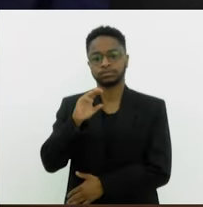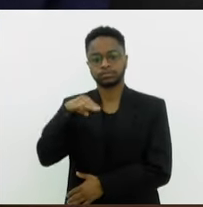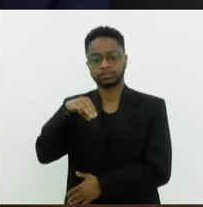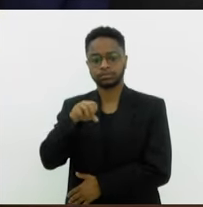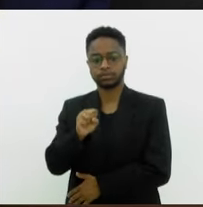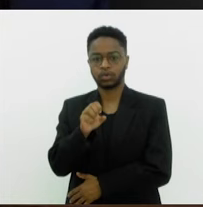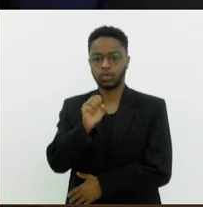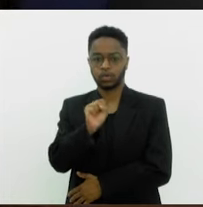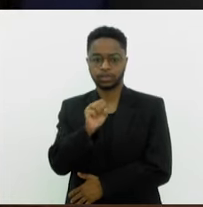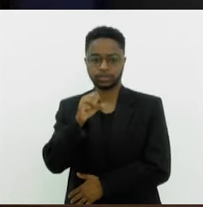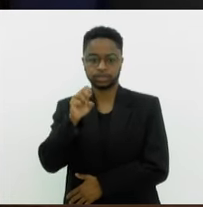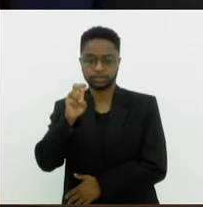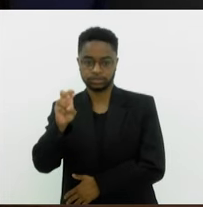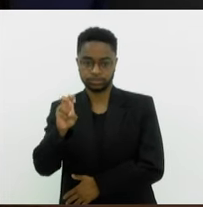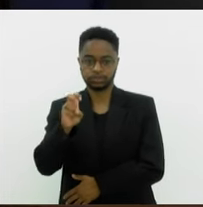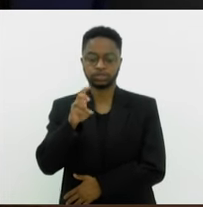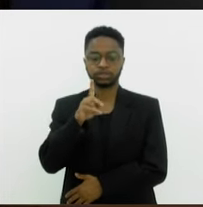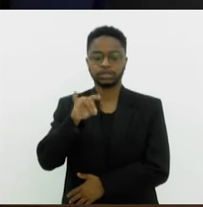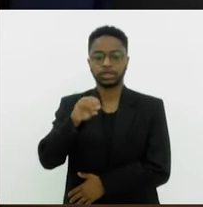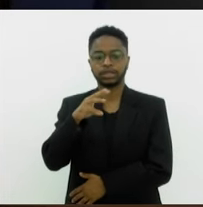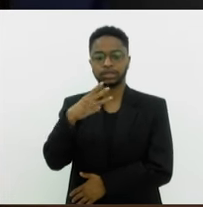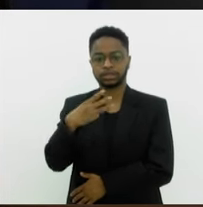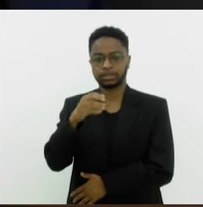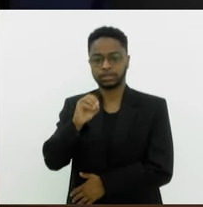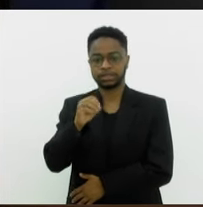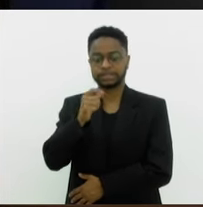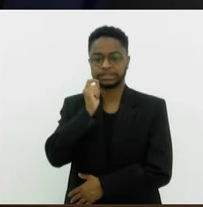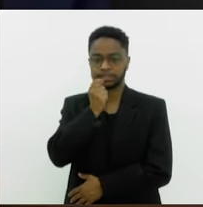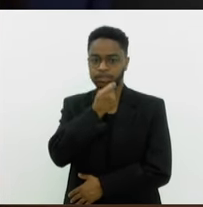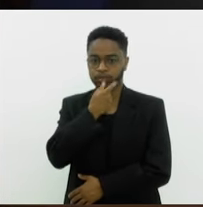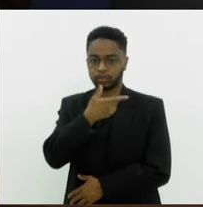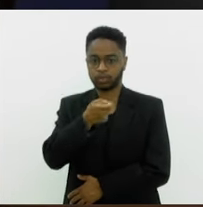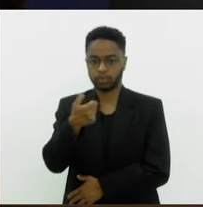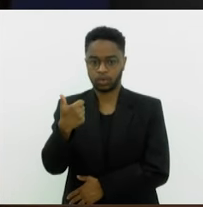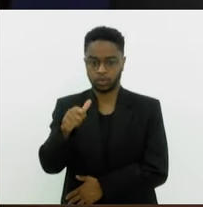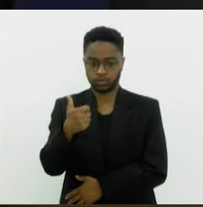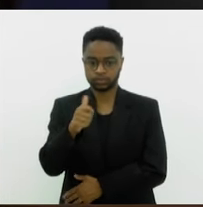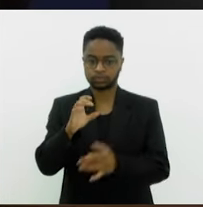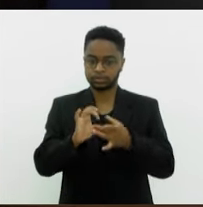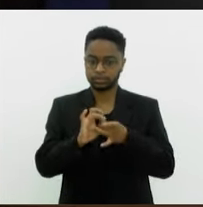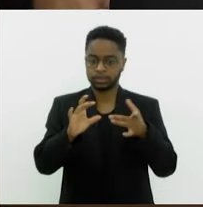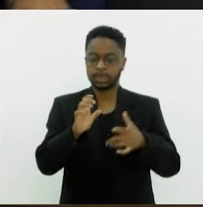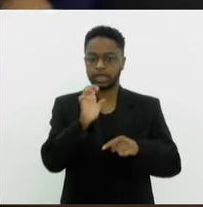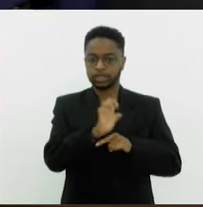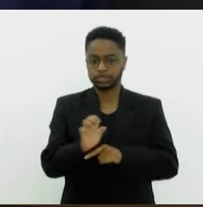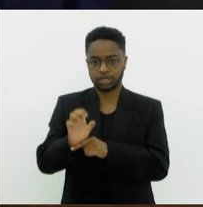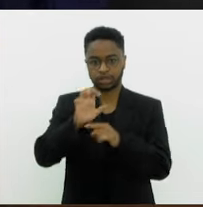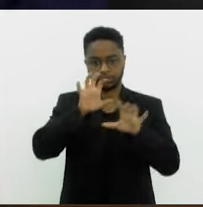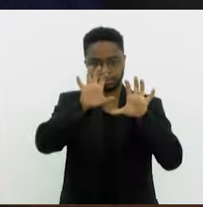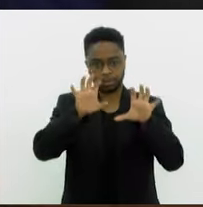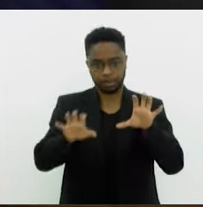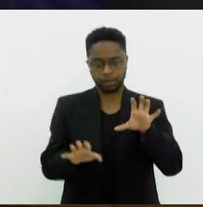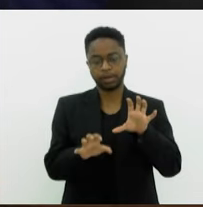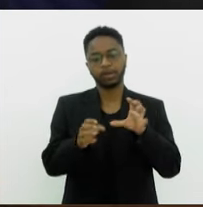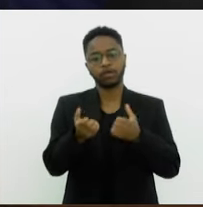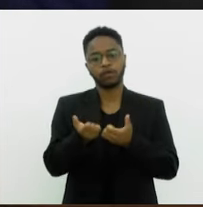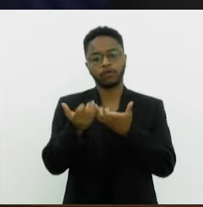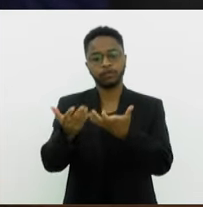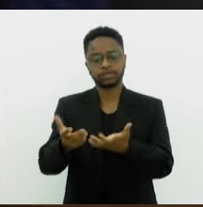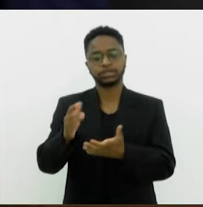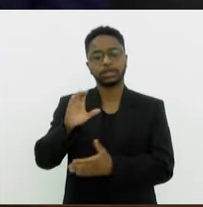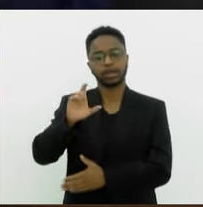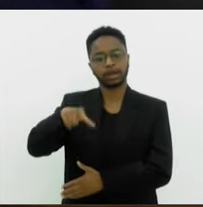85, de 30 de setembro de 2011, que autoriza os estados que menciona conceder crédito outorgado